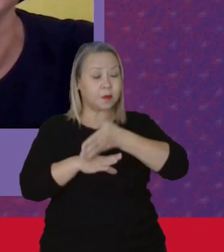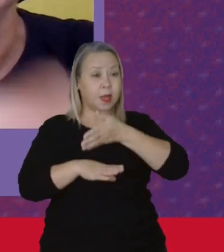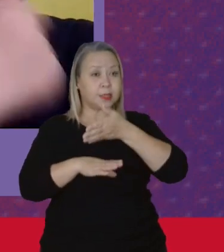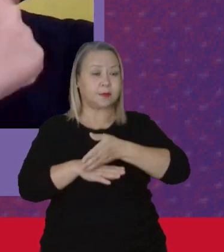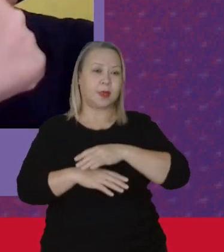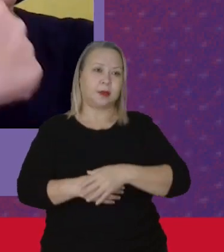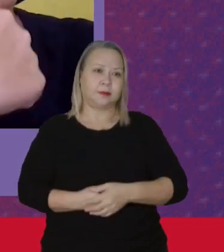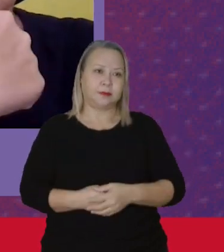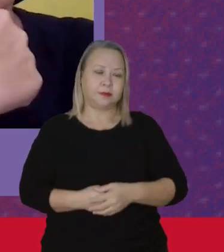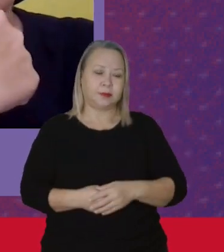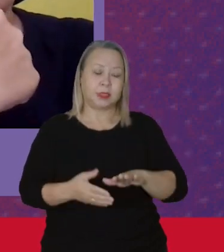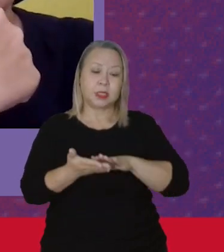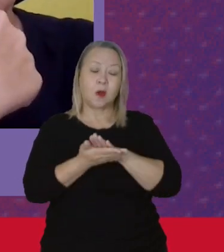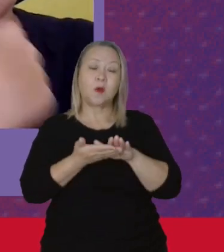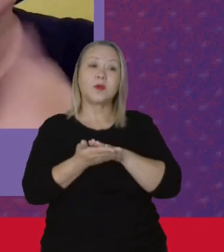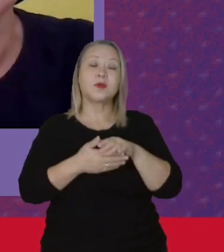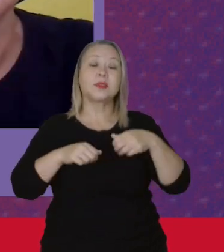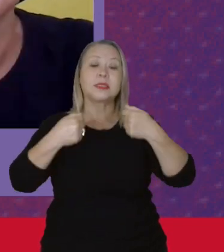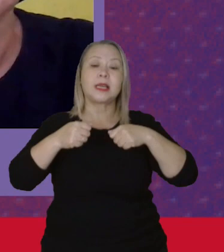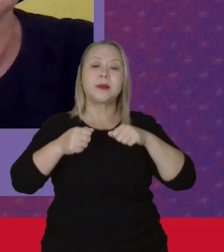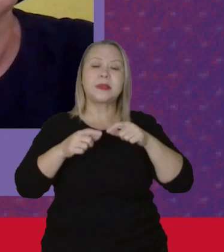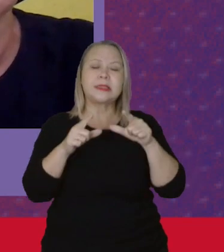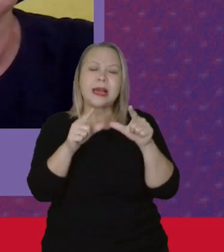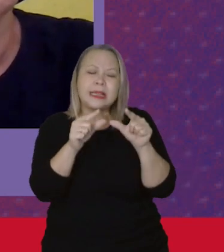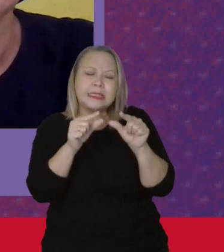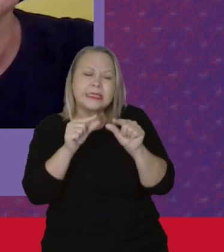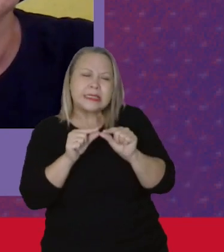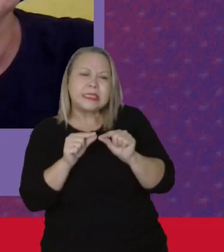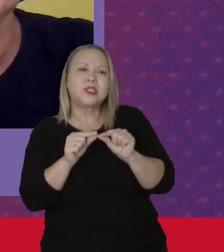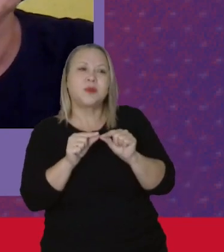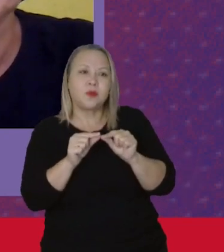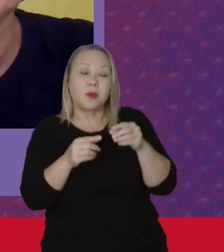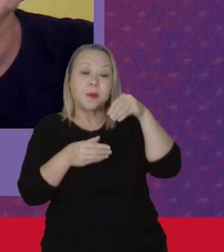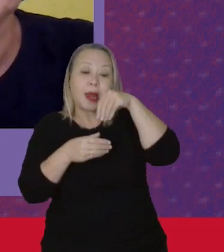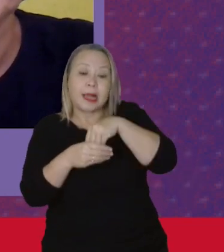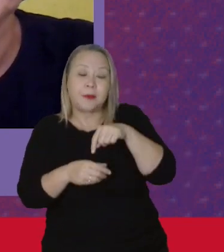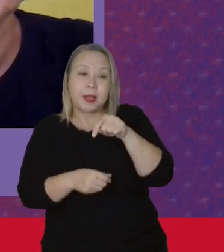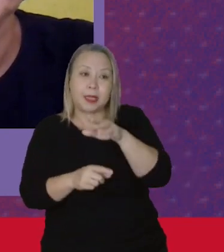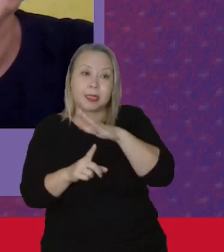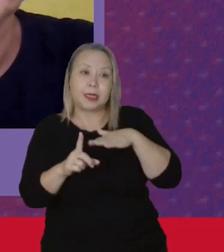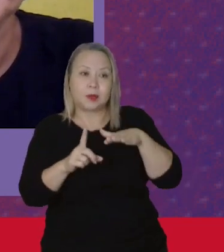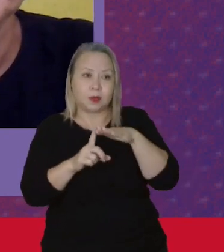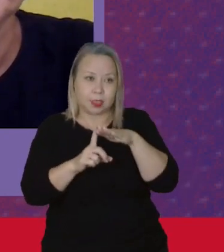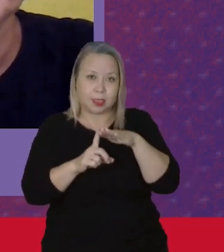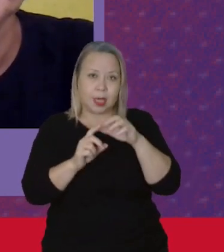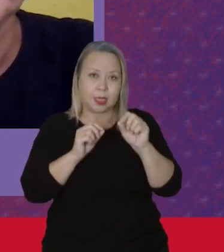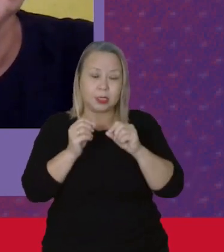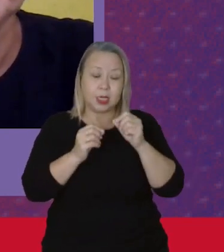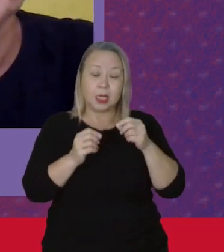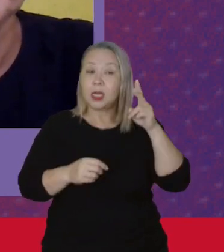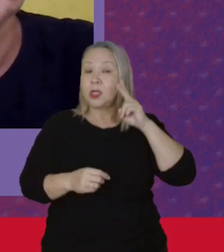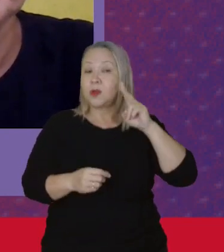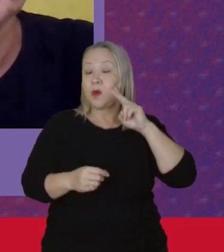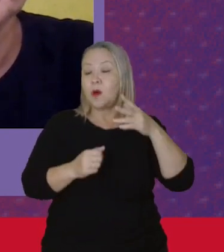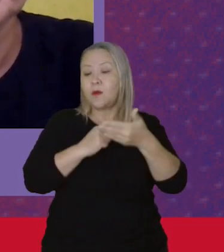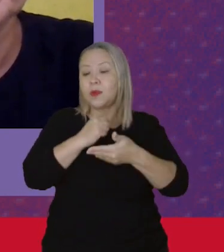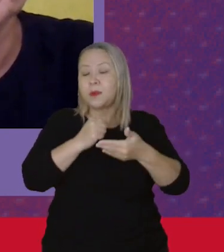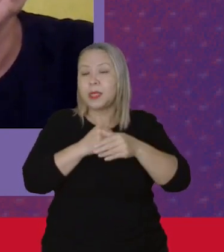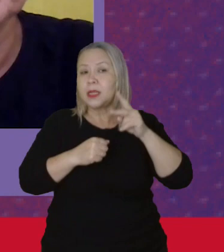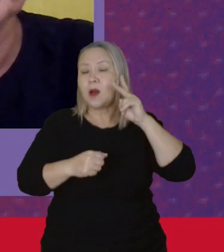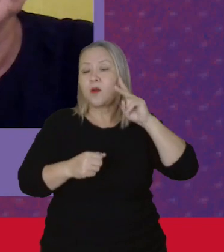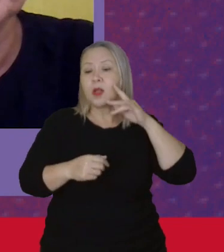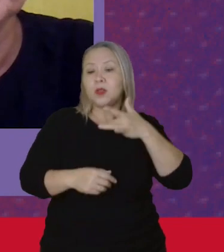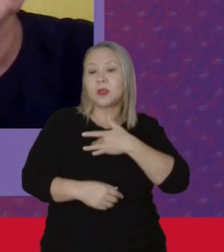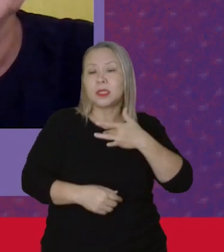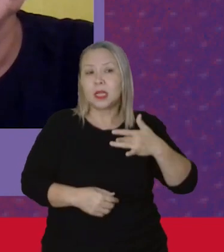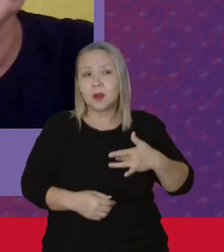podiam conversar um pouco da participação social, que é fundamental, tanto na história da saúde como do PT, do modo